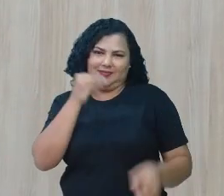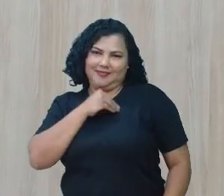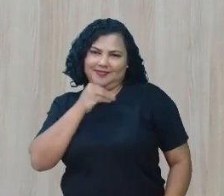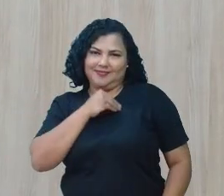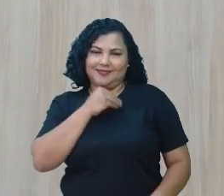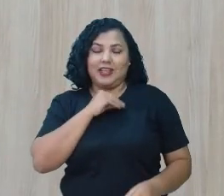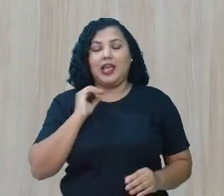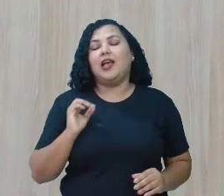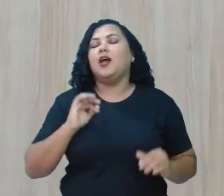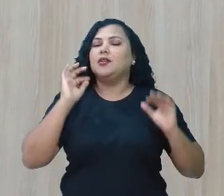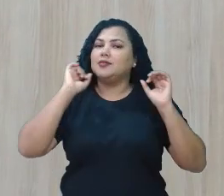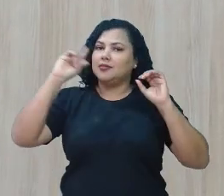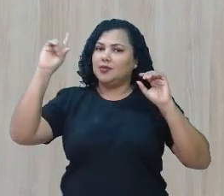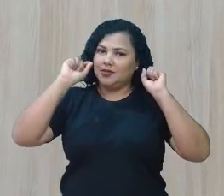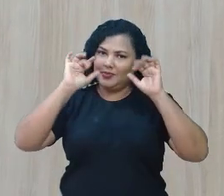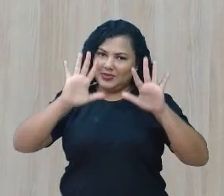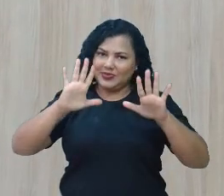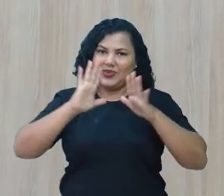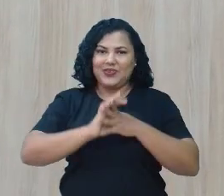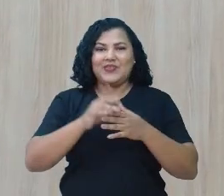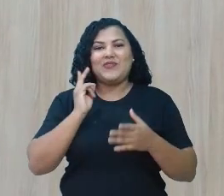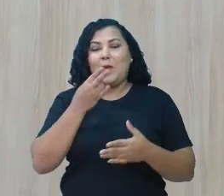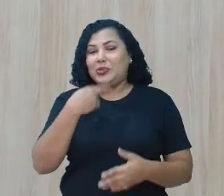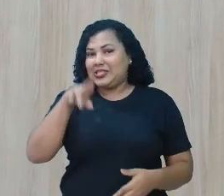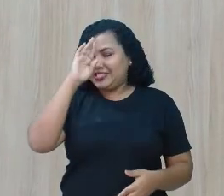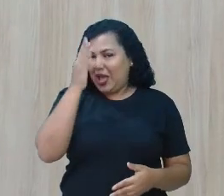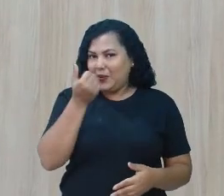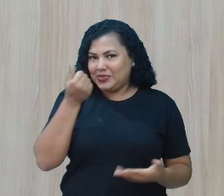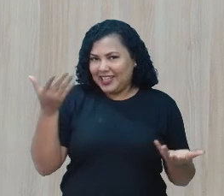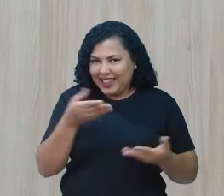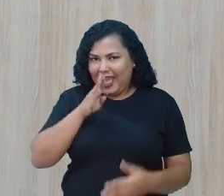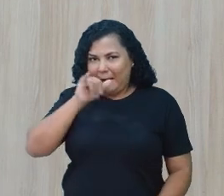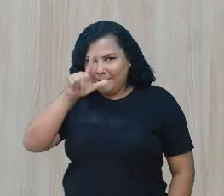coração. Fiquem com Deus. Vamos almoçar. Almoçar, né, Billy?